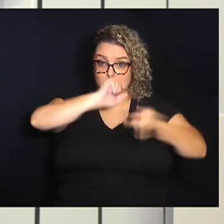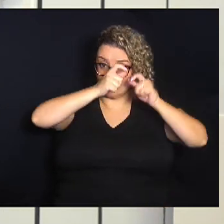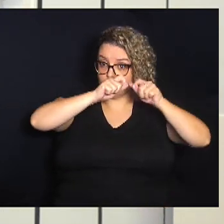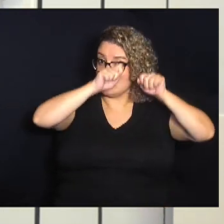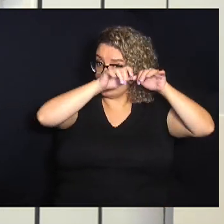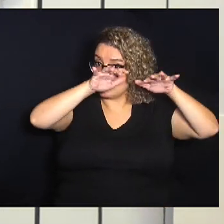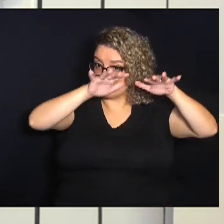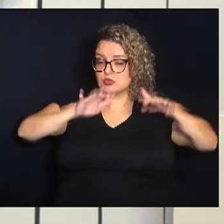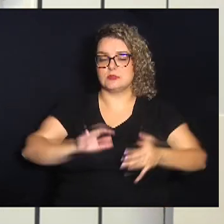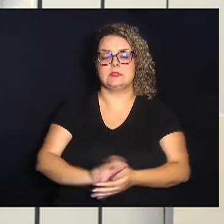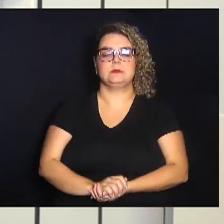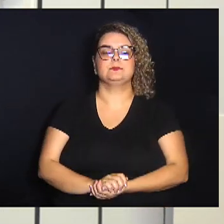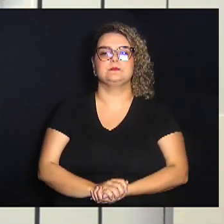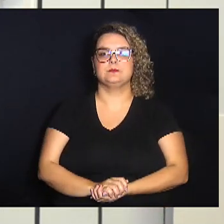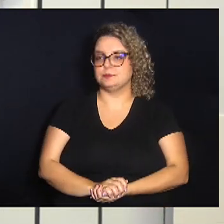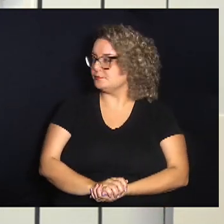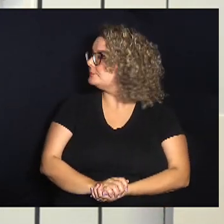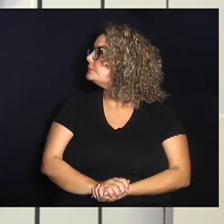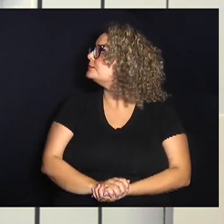espectro autista.